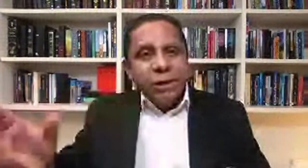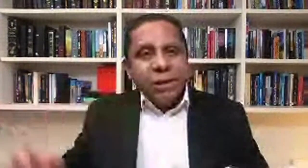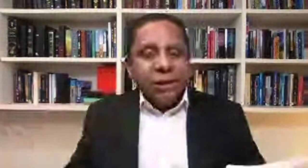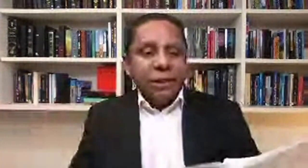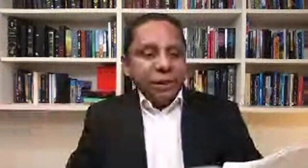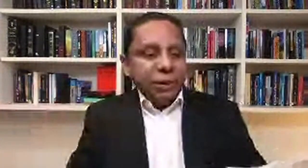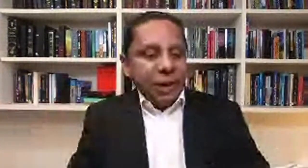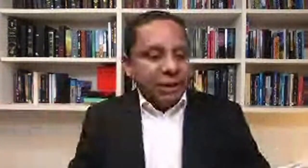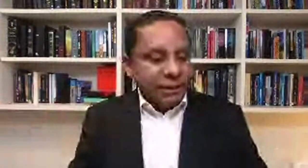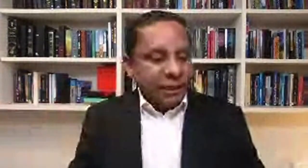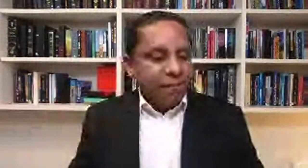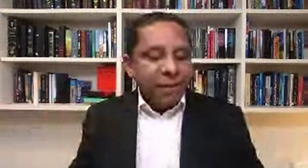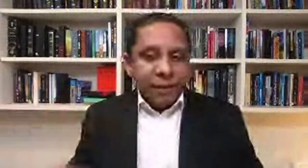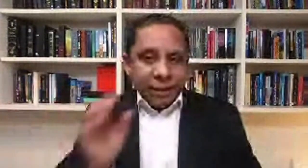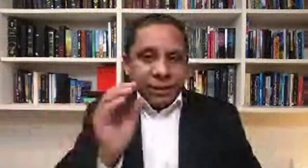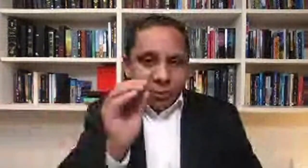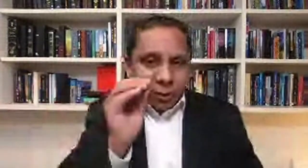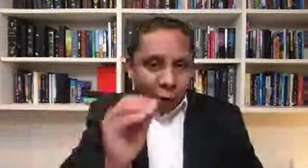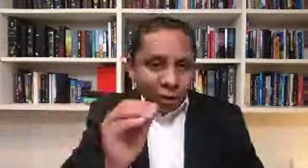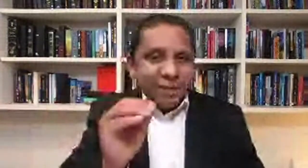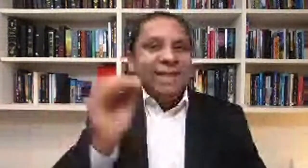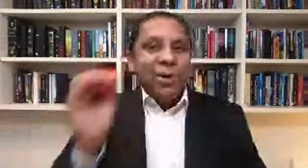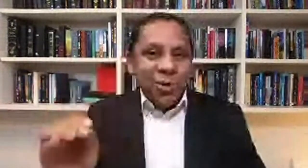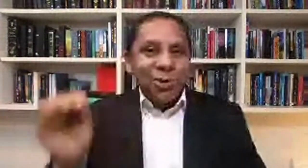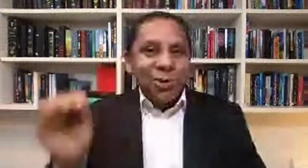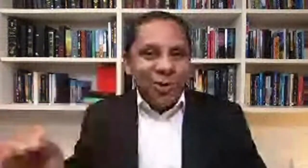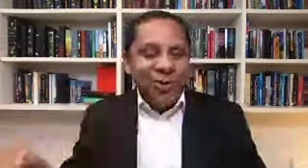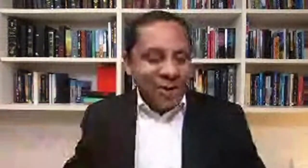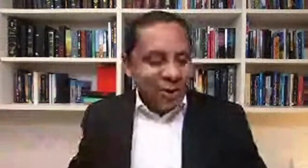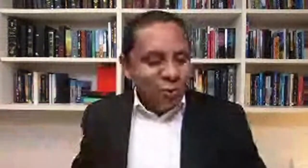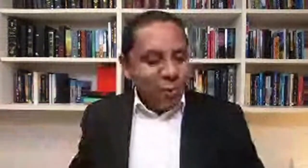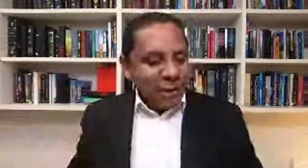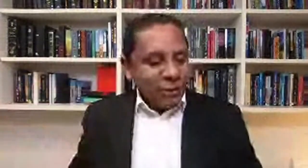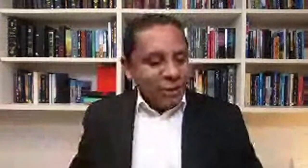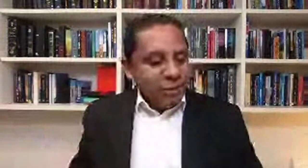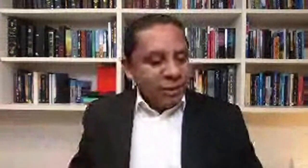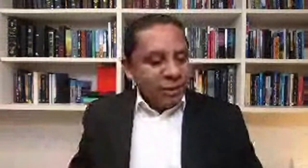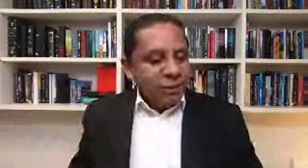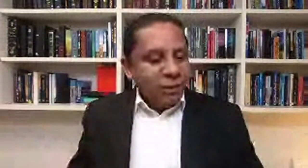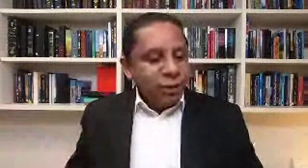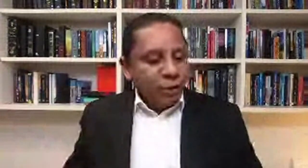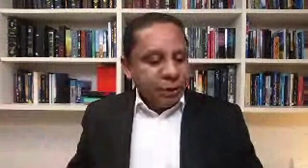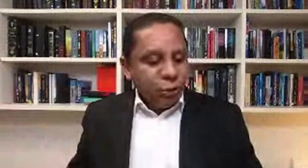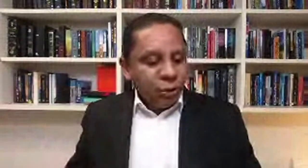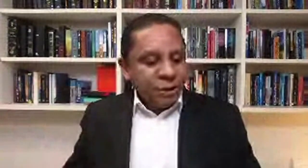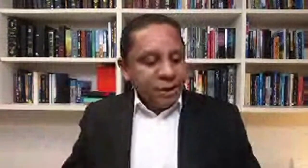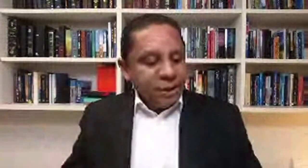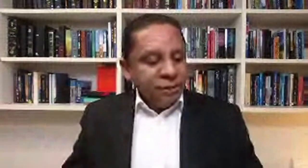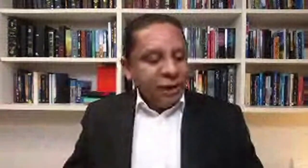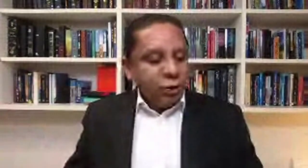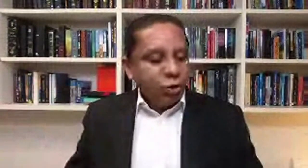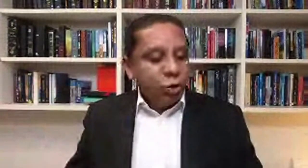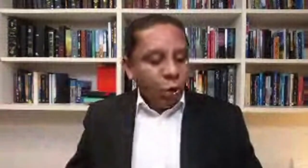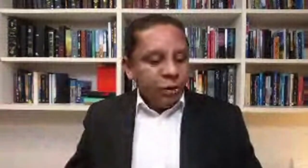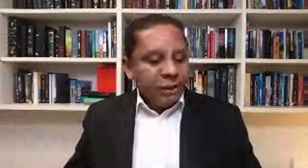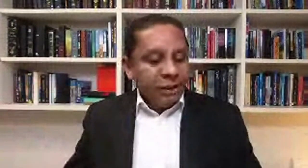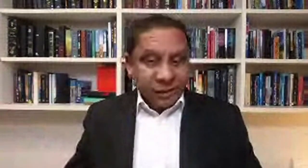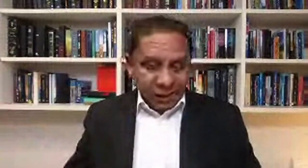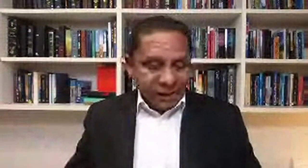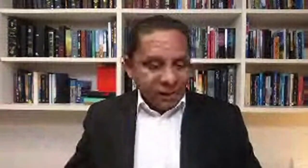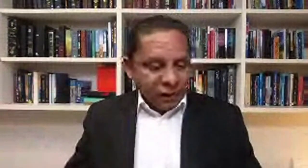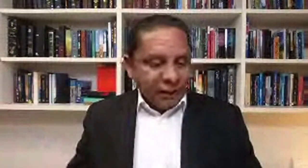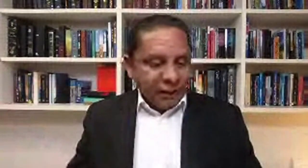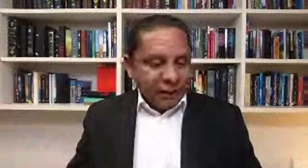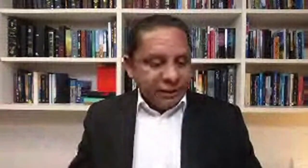não pode estender demais, né? Tem que ser uma dose de acordo com o momento. Mas vamos ao Apocalipse 2, versos 12